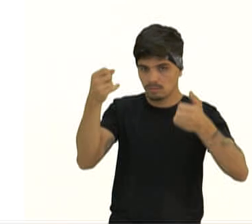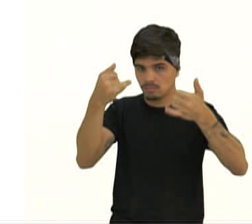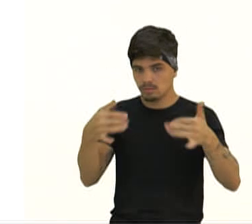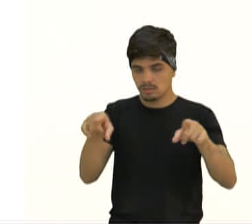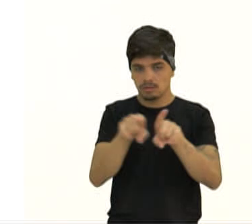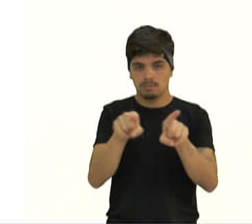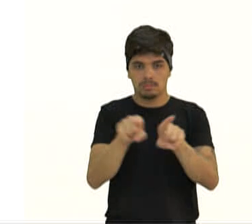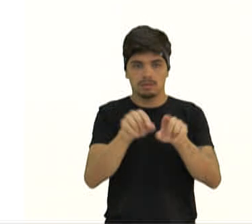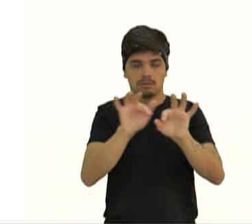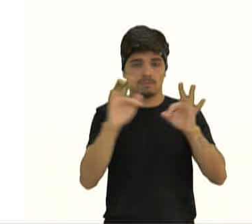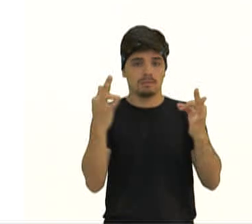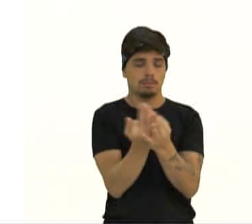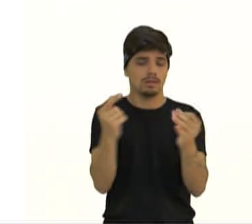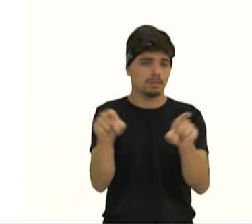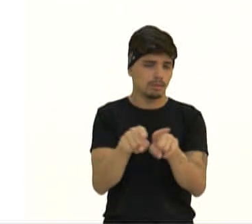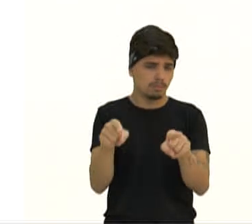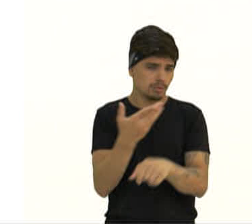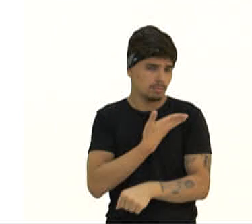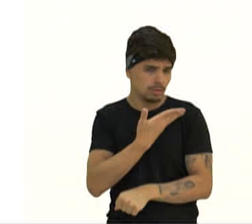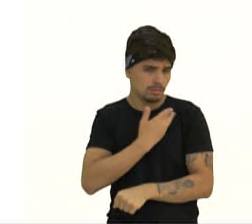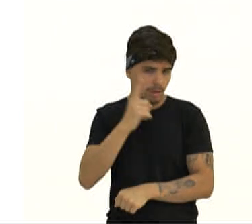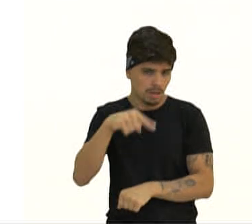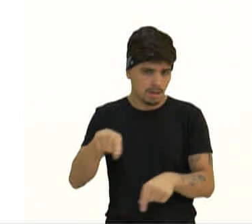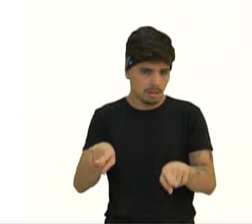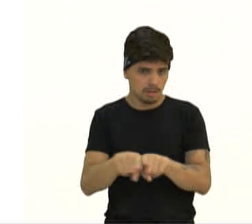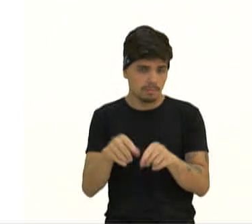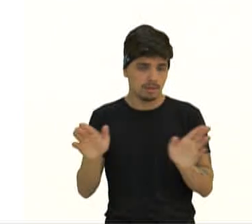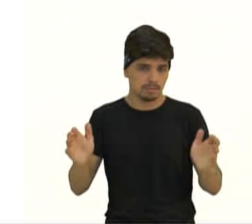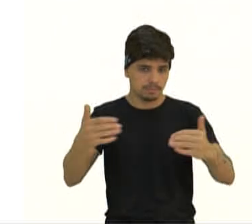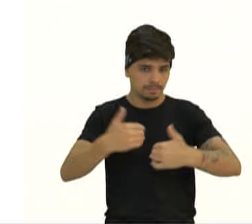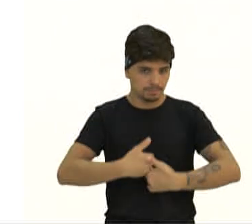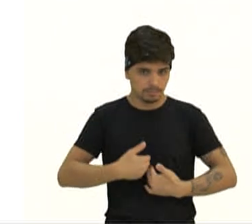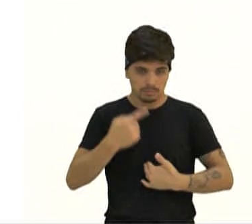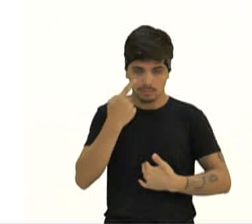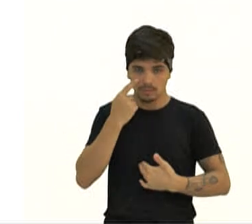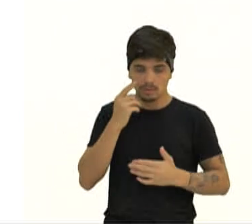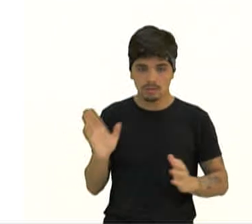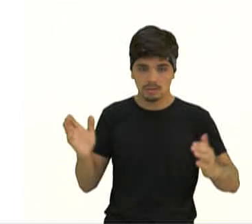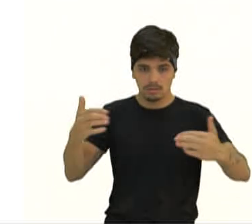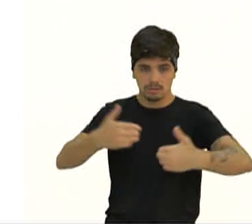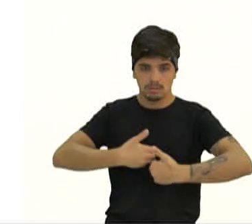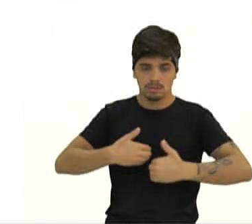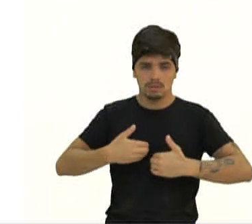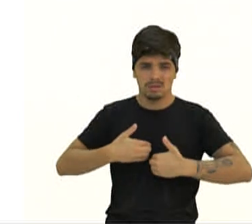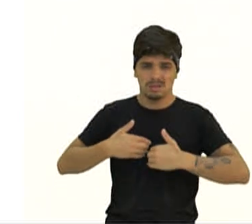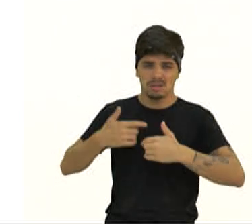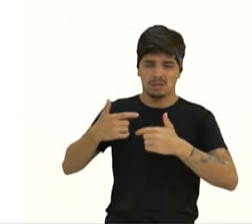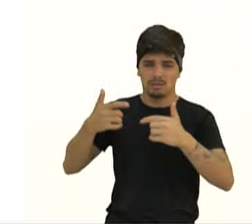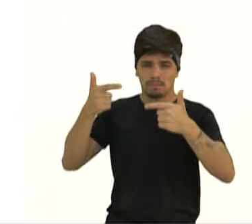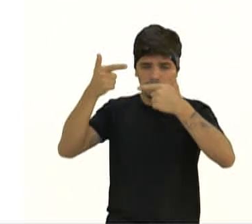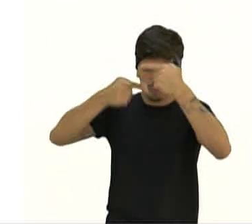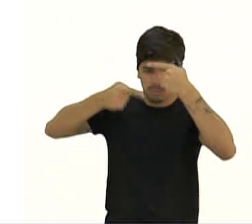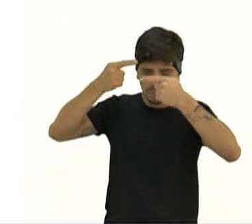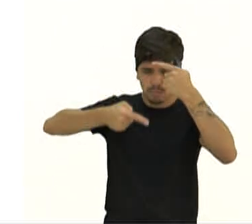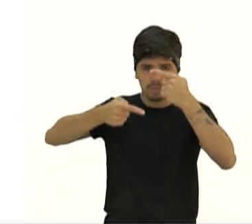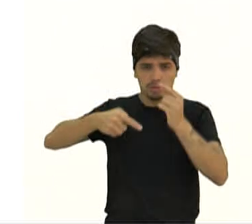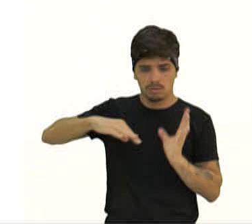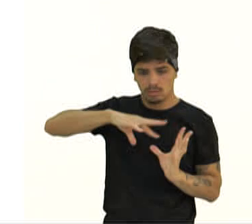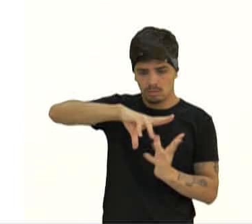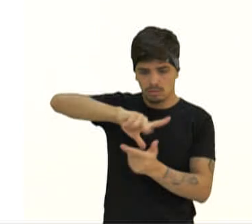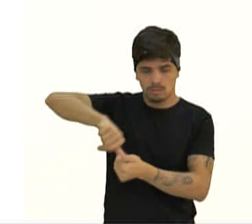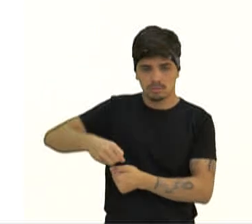família dele que muitos colegas também são autista autismo é um transtorno Global do desenvolvimento marcado por três